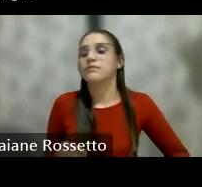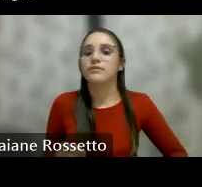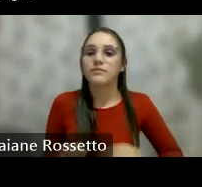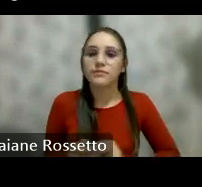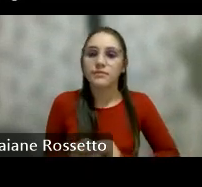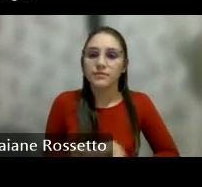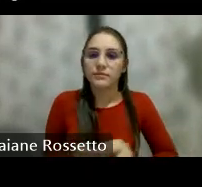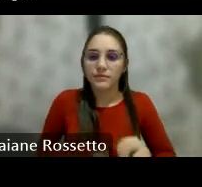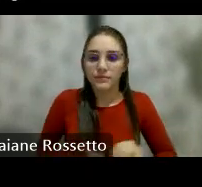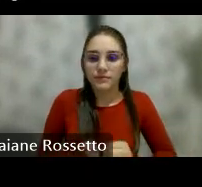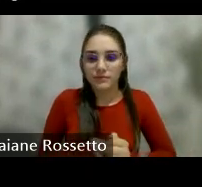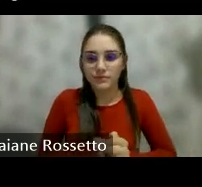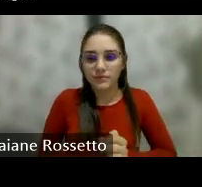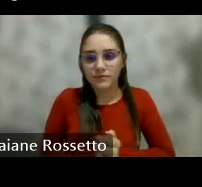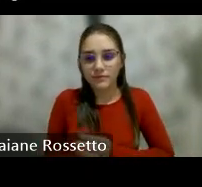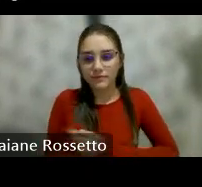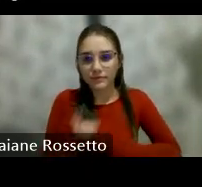pilar.